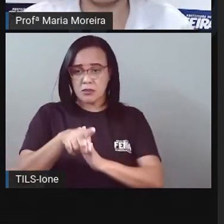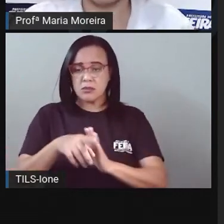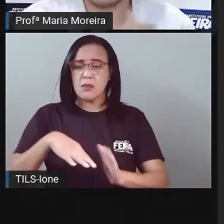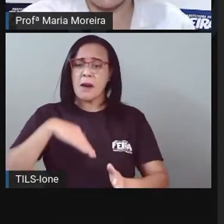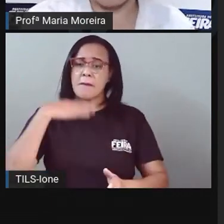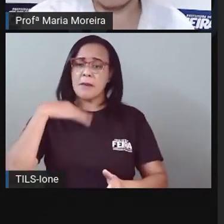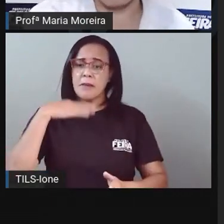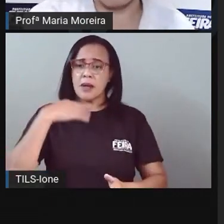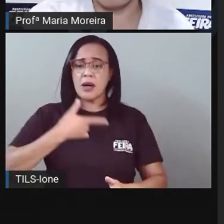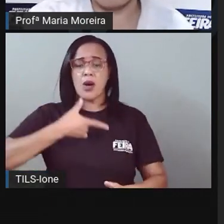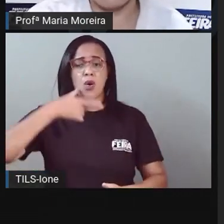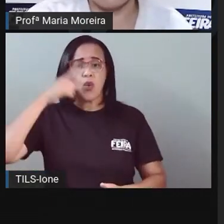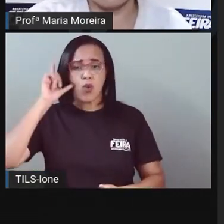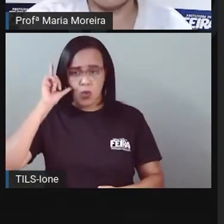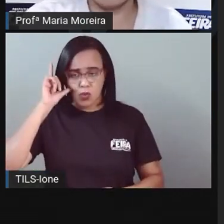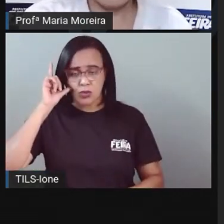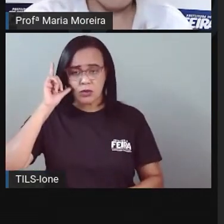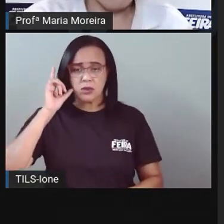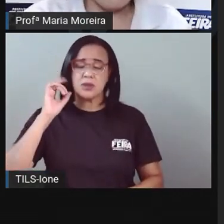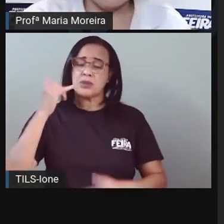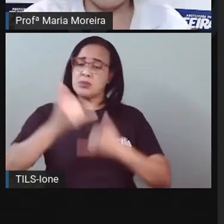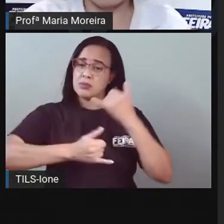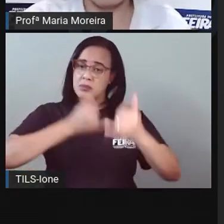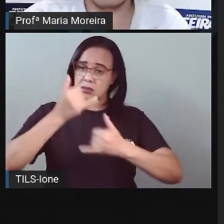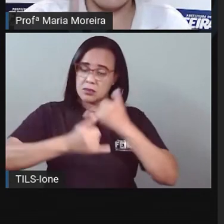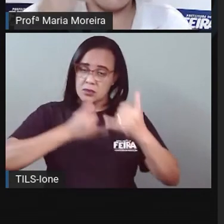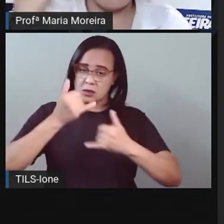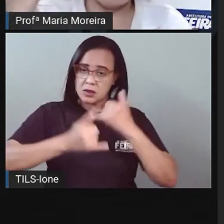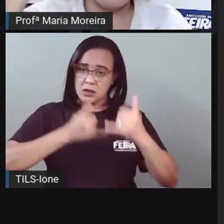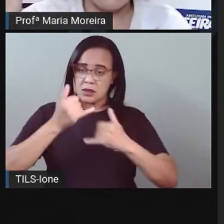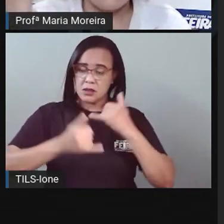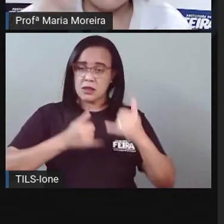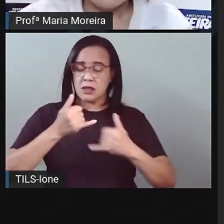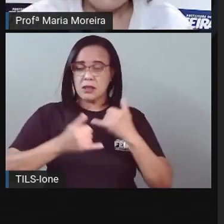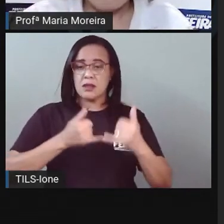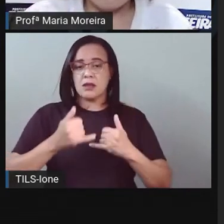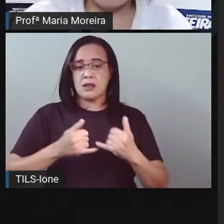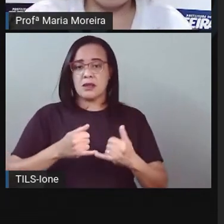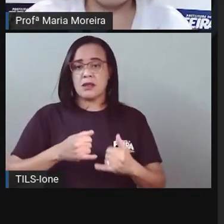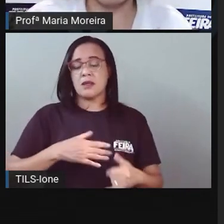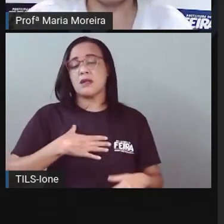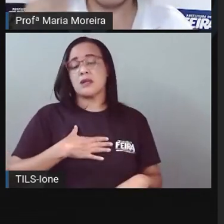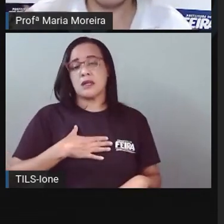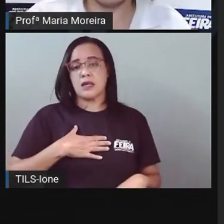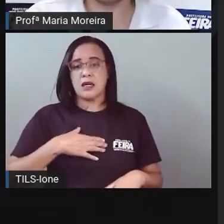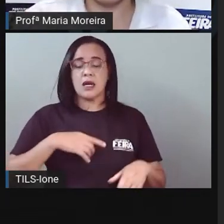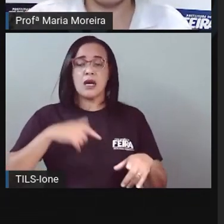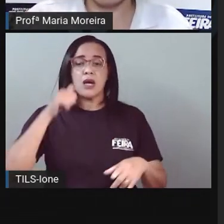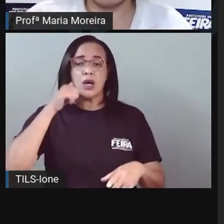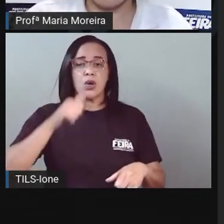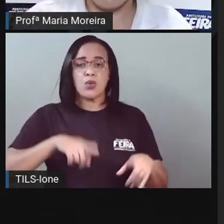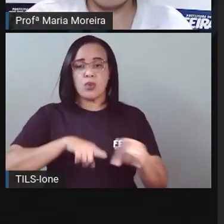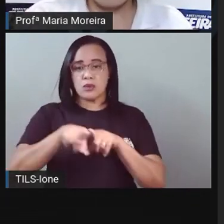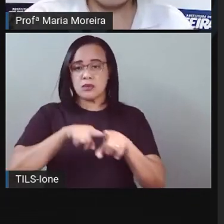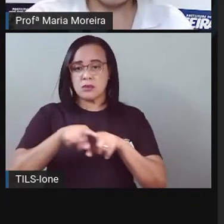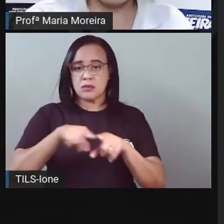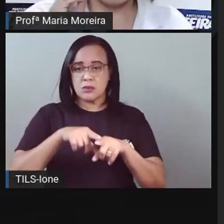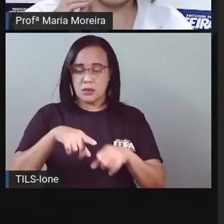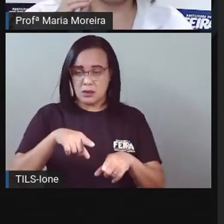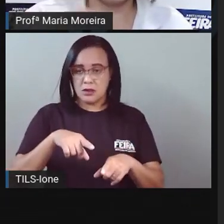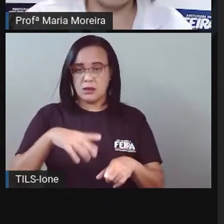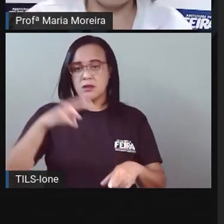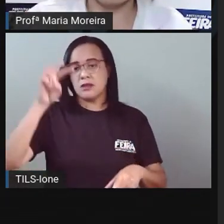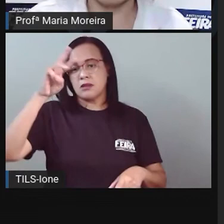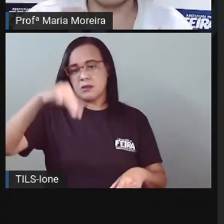eu vou brincar com a mãe de Marina? Ontem não, filha, amanhã. Depois de dormir, acordar e almoçar. Mas